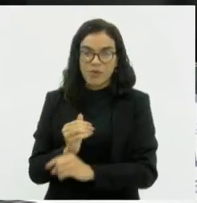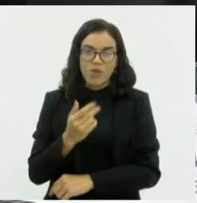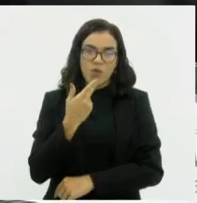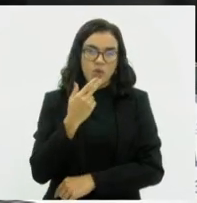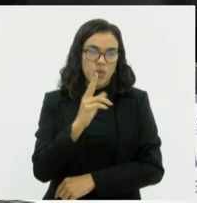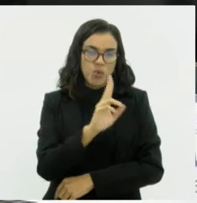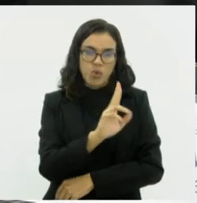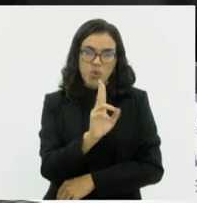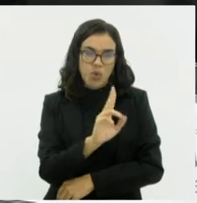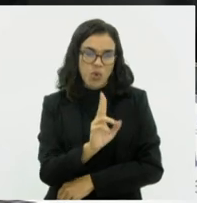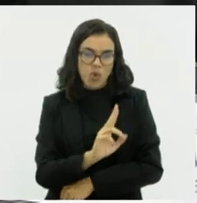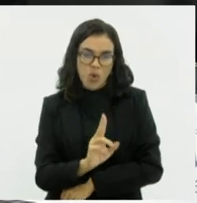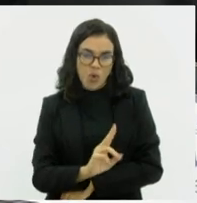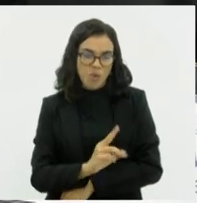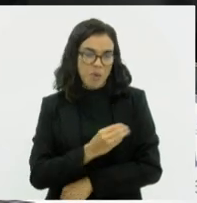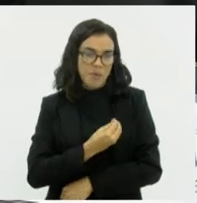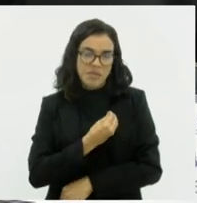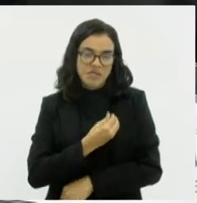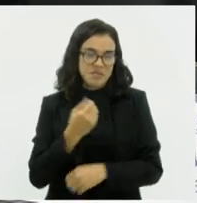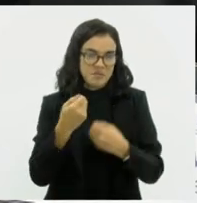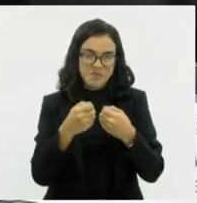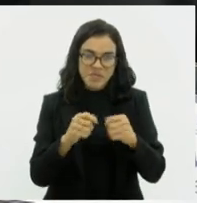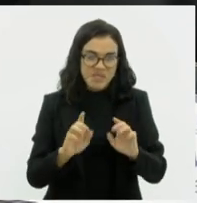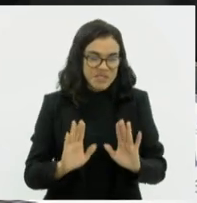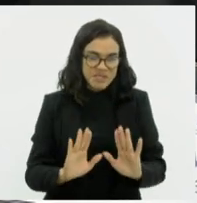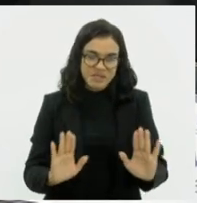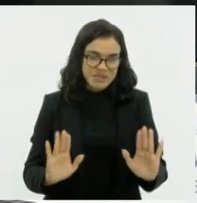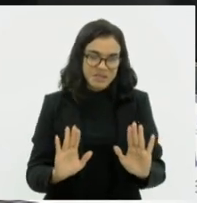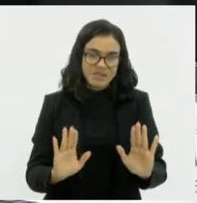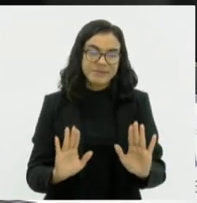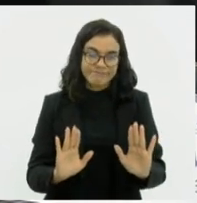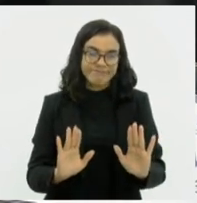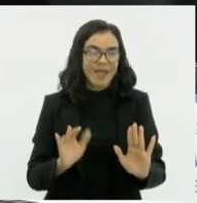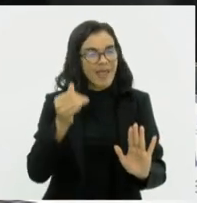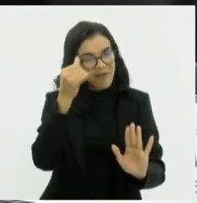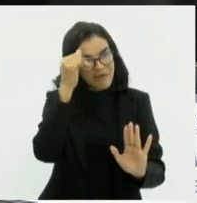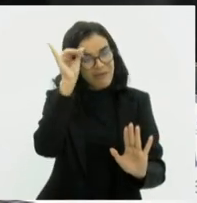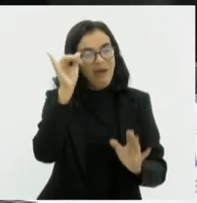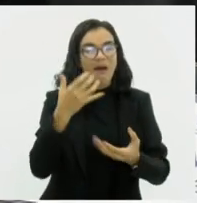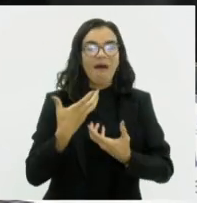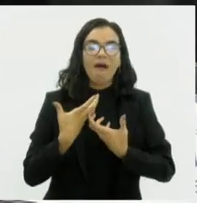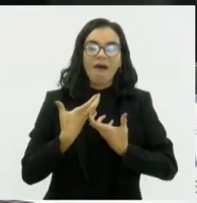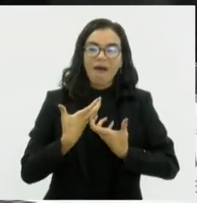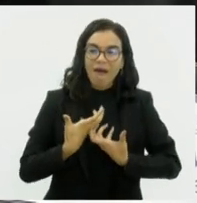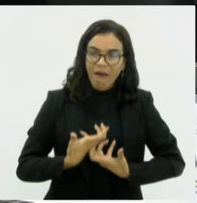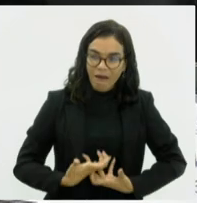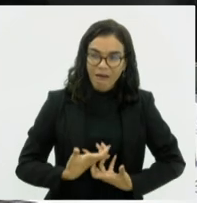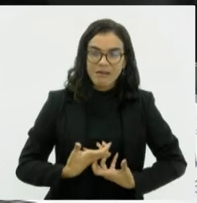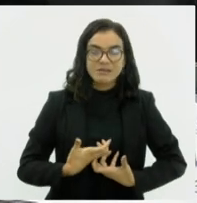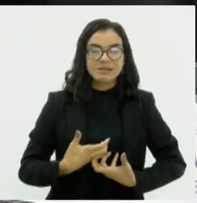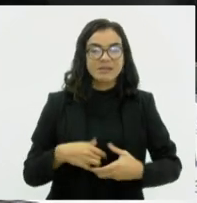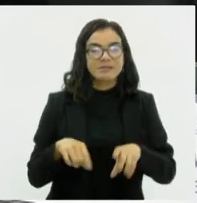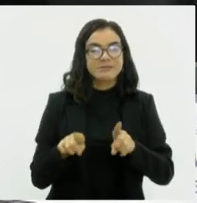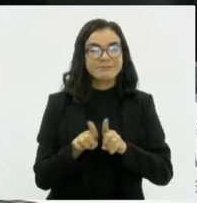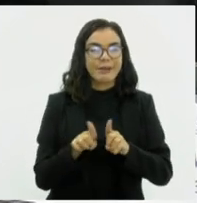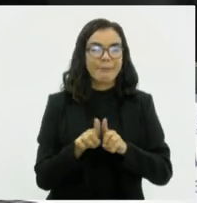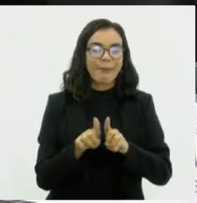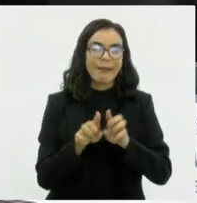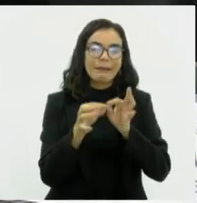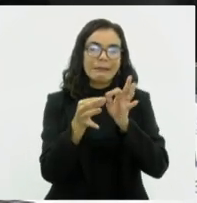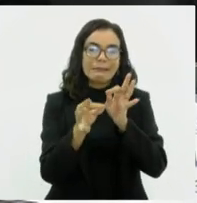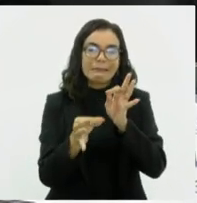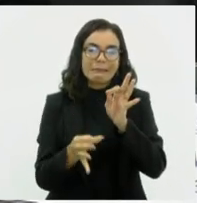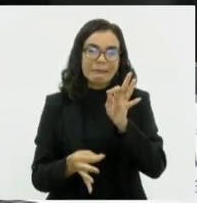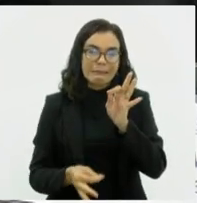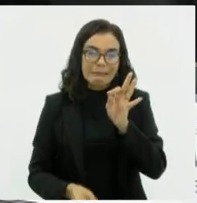todos os presentes para não cansar, né, e não fazer com que a cerimônia se estenda